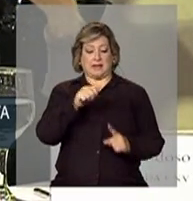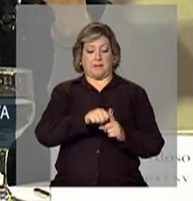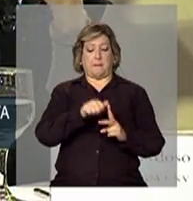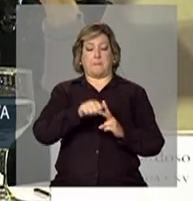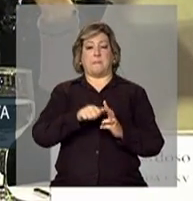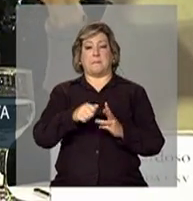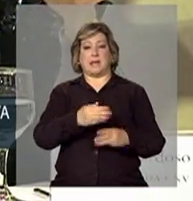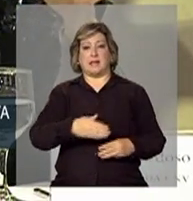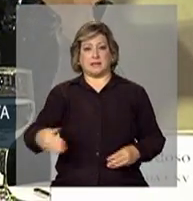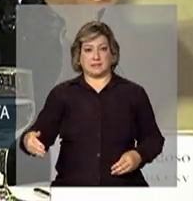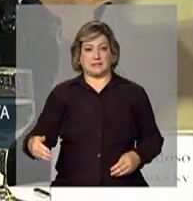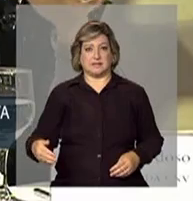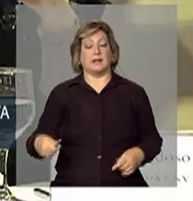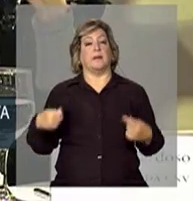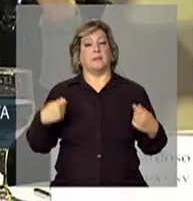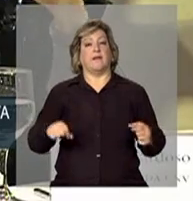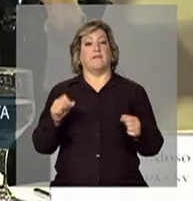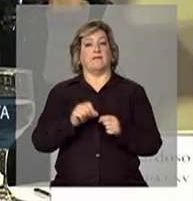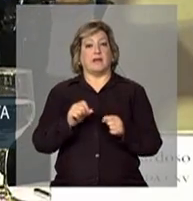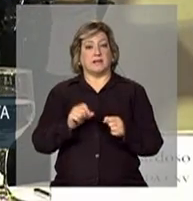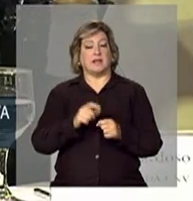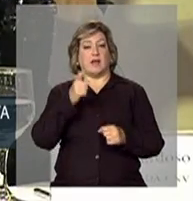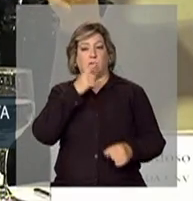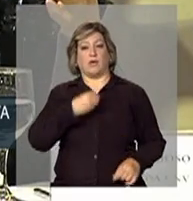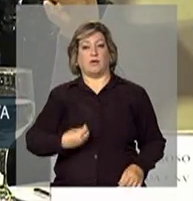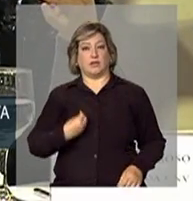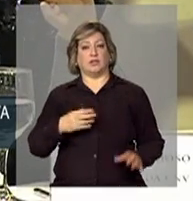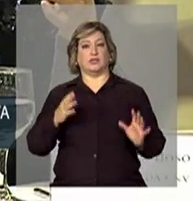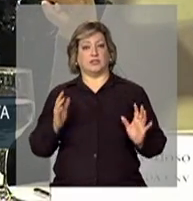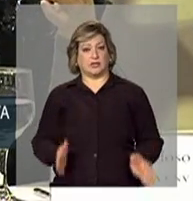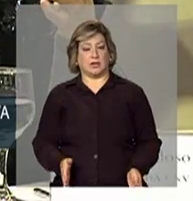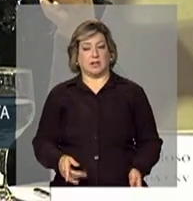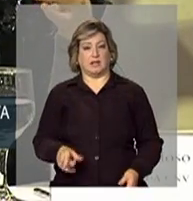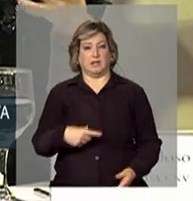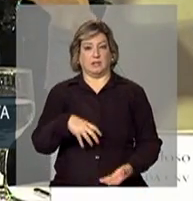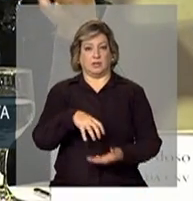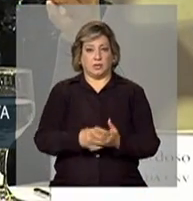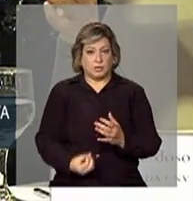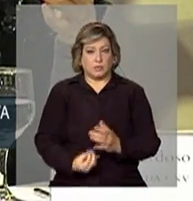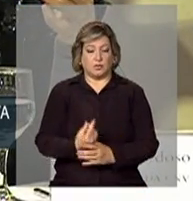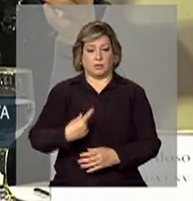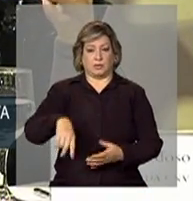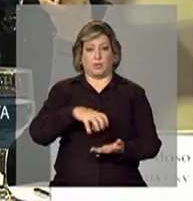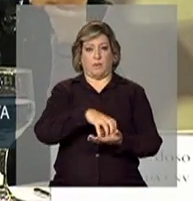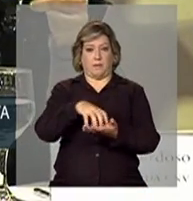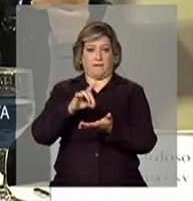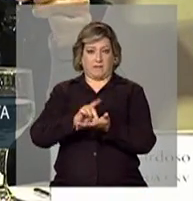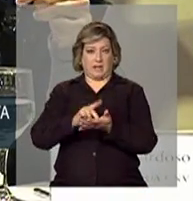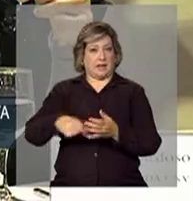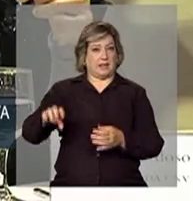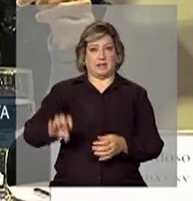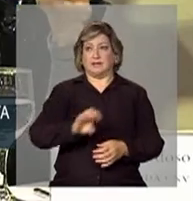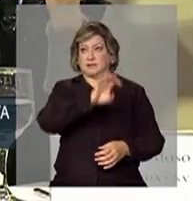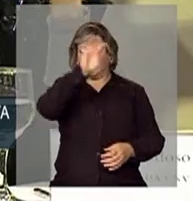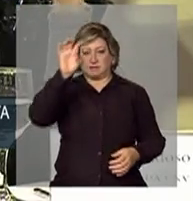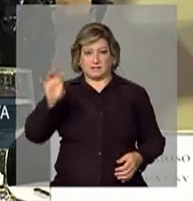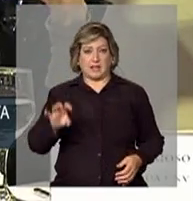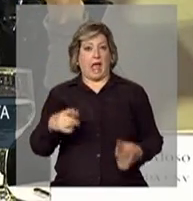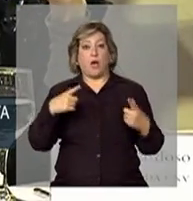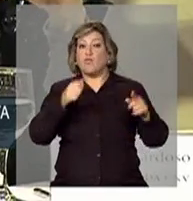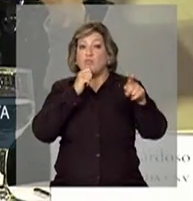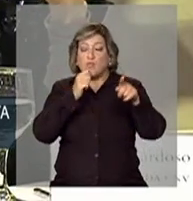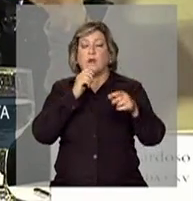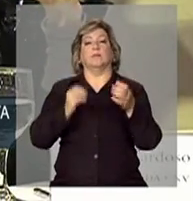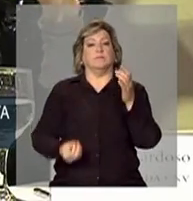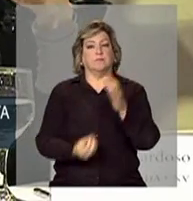temos que fazer acontecer já, fazendo, não só constituindo a comissão nesses estados, onde não está constituída, mas